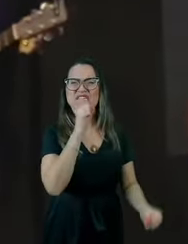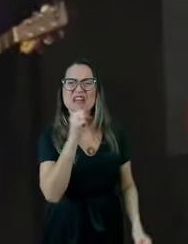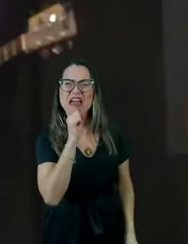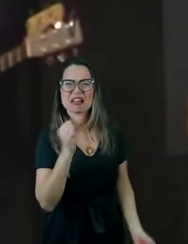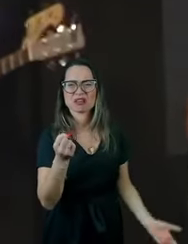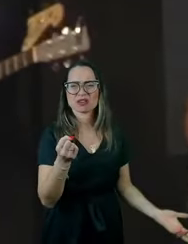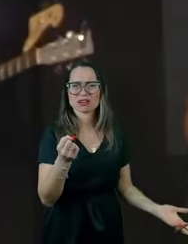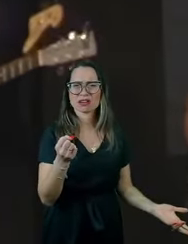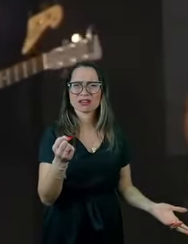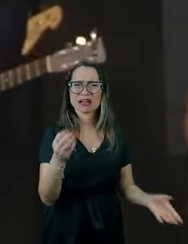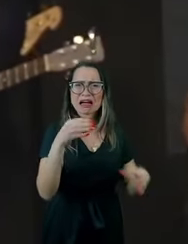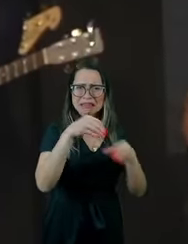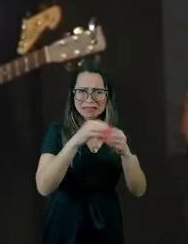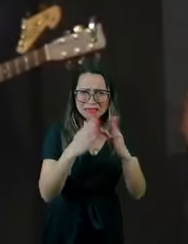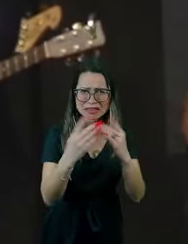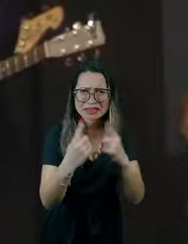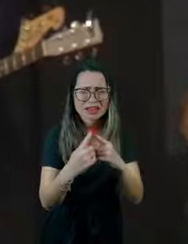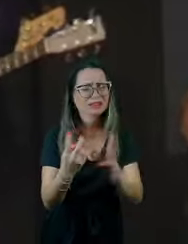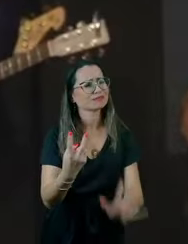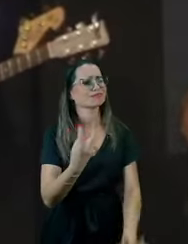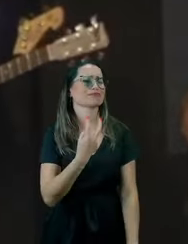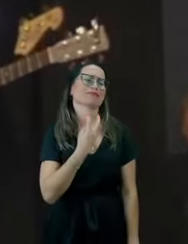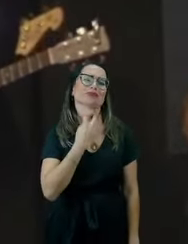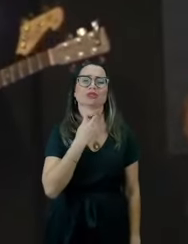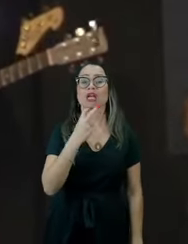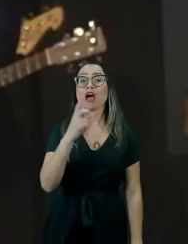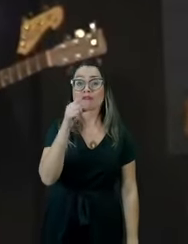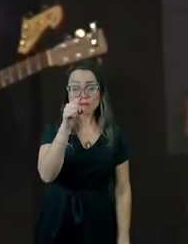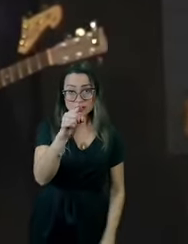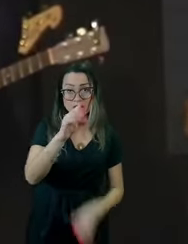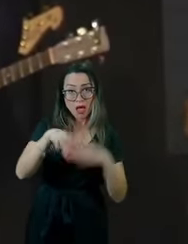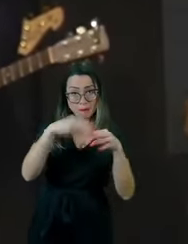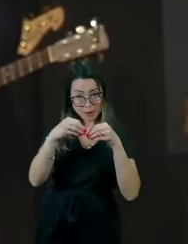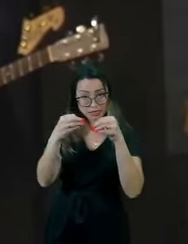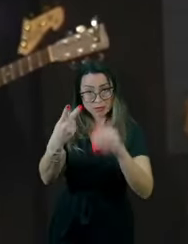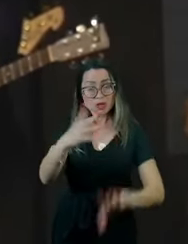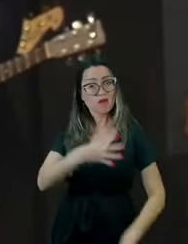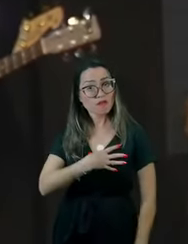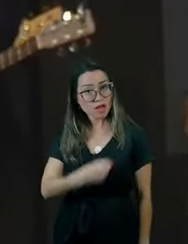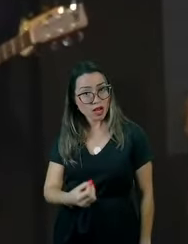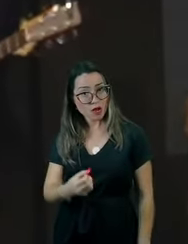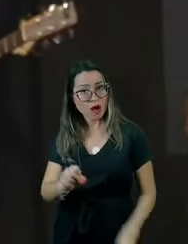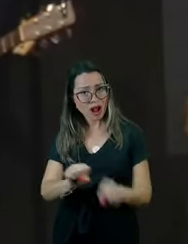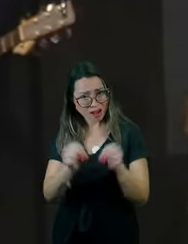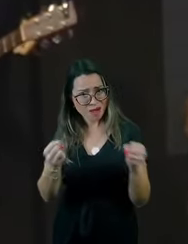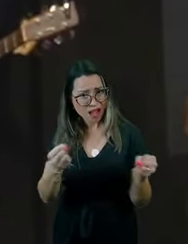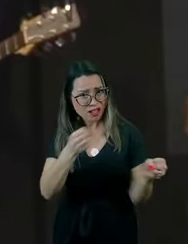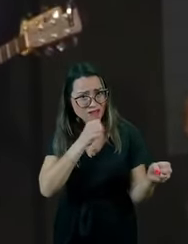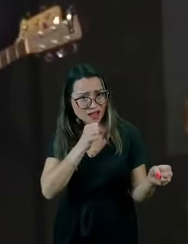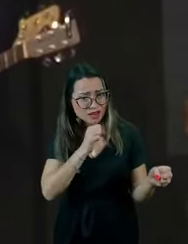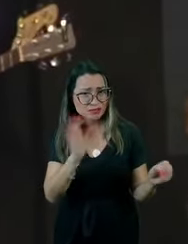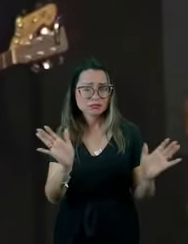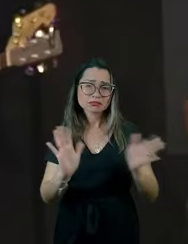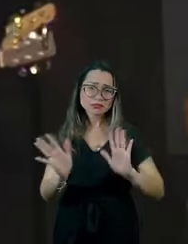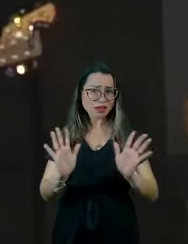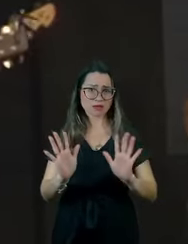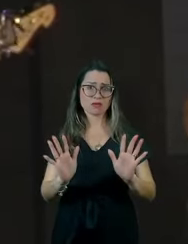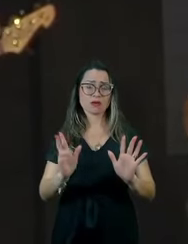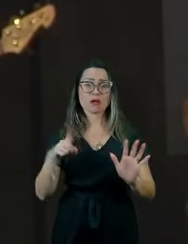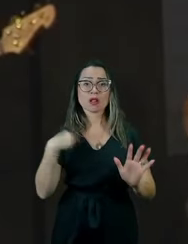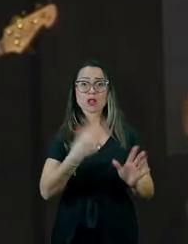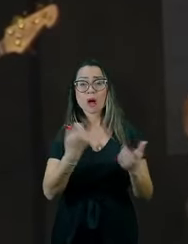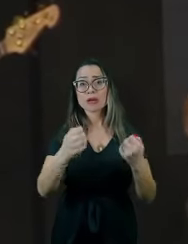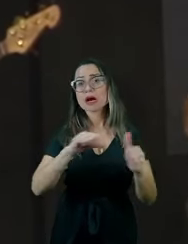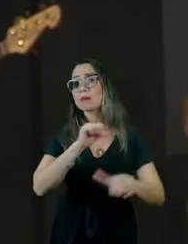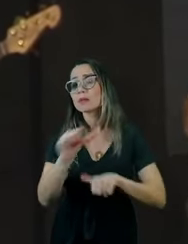dentro da igreja. Você não faz isso com seu filho. E nós começamos a mudar isso. Então, nós precisamos